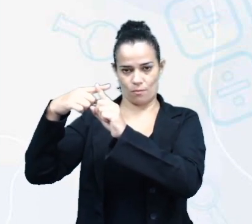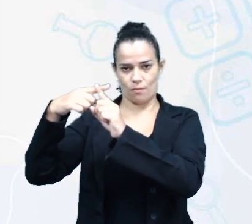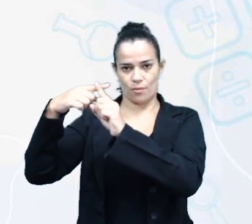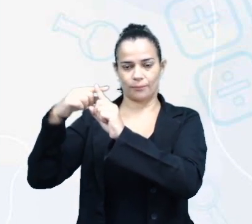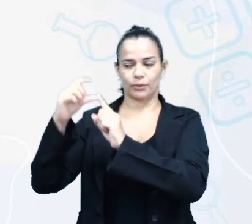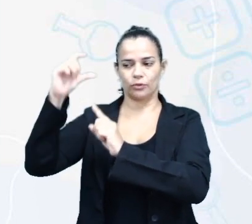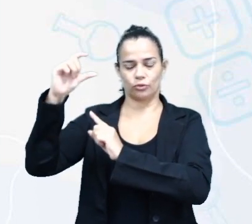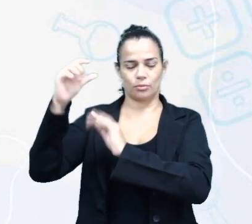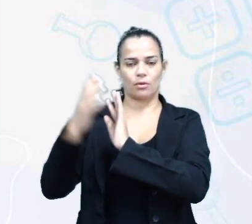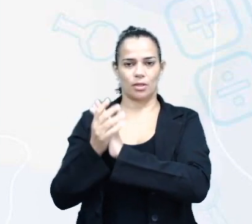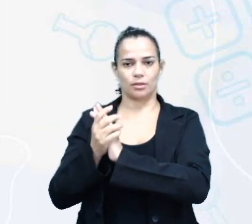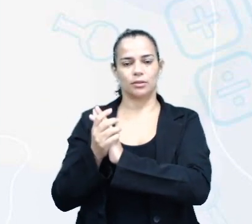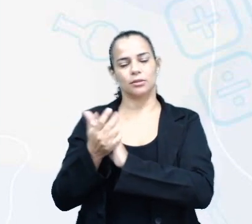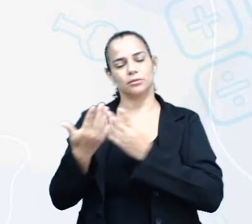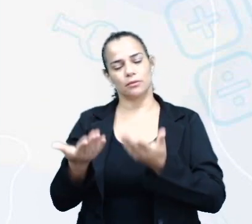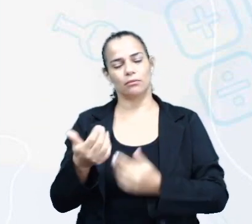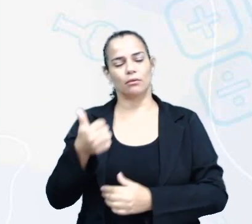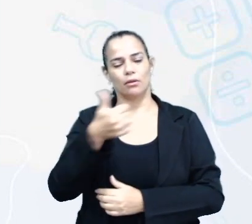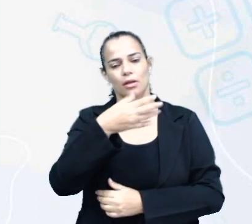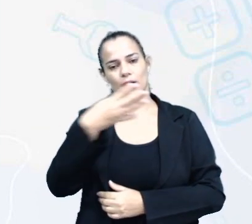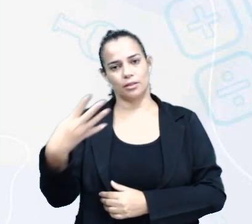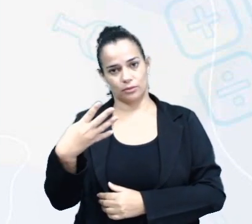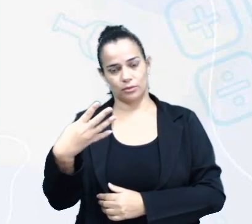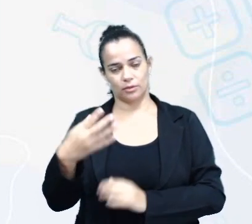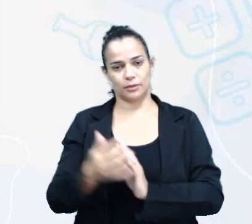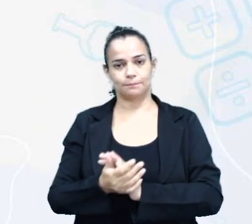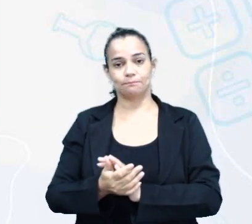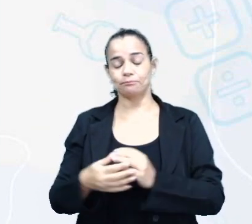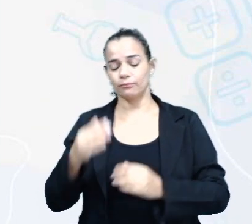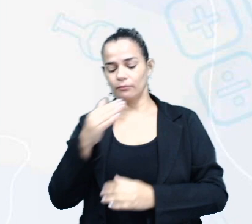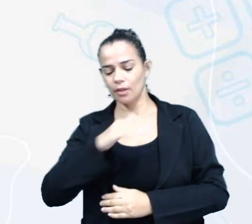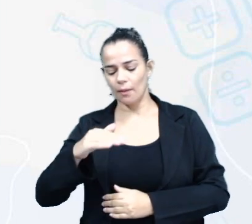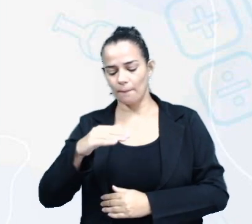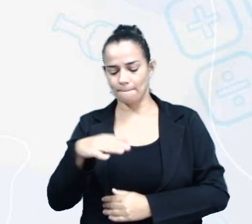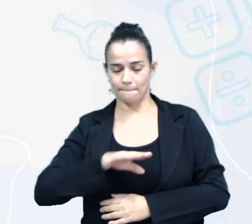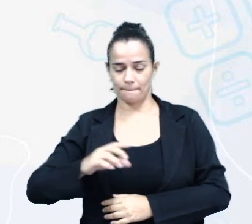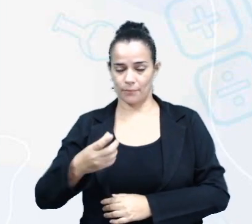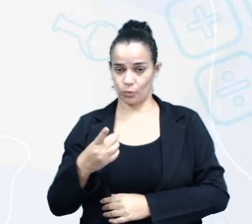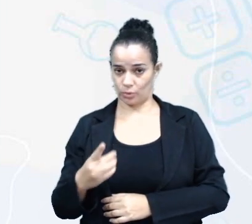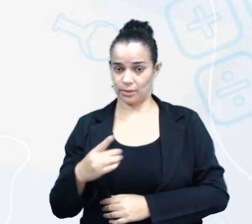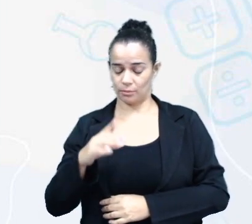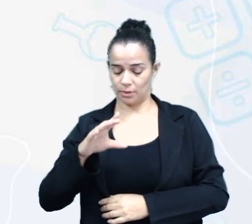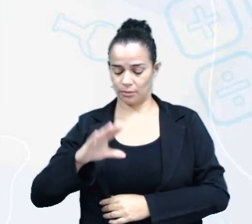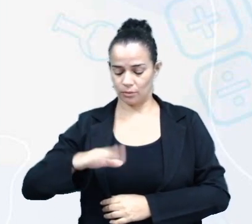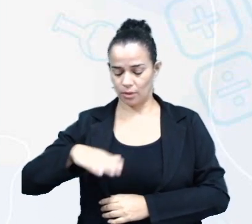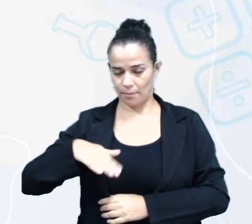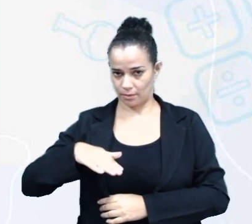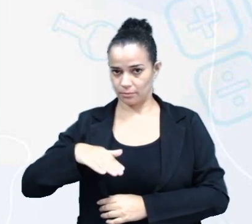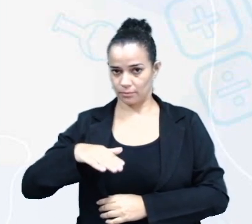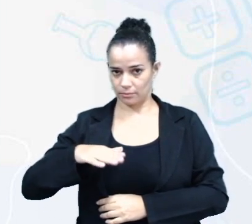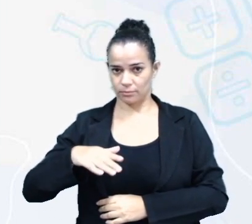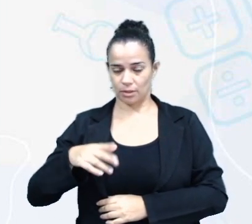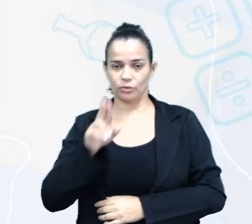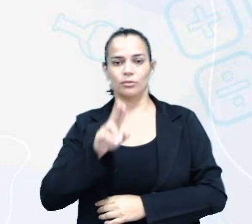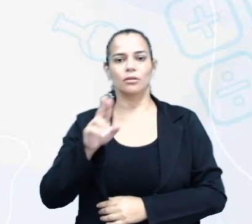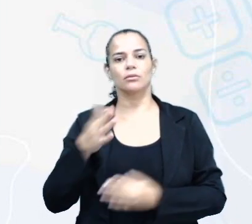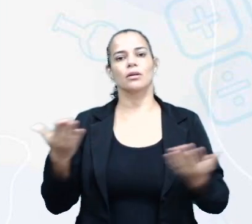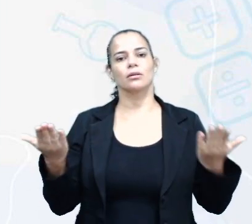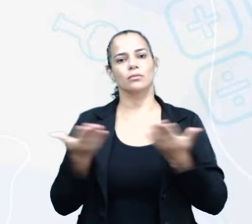que dá 14. E o denominador, que continua sendo 2 elevado a 13, que a gente não usou, vai usar